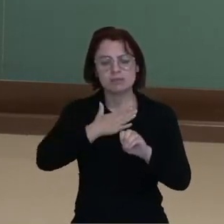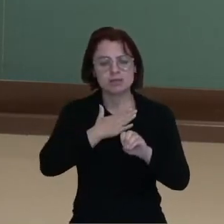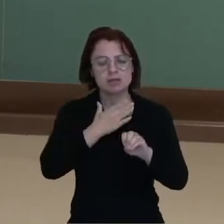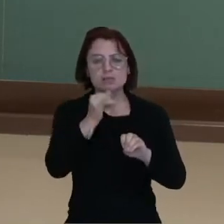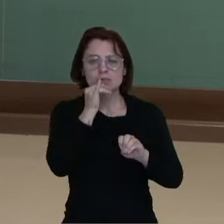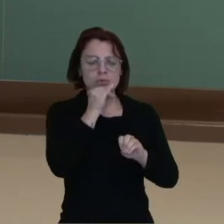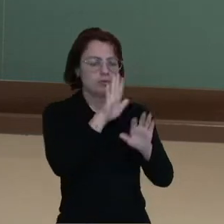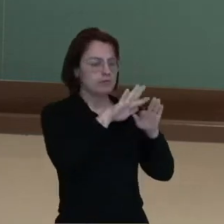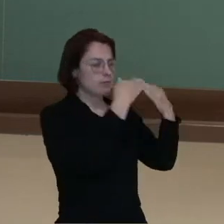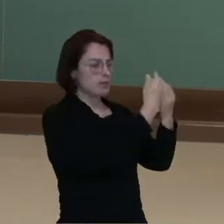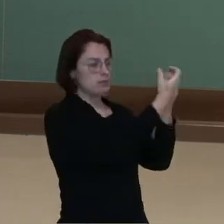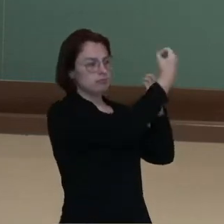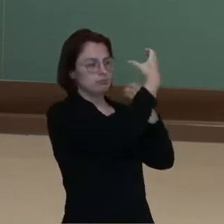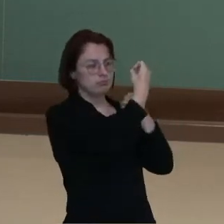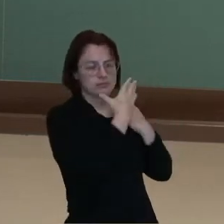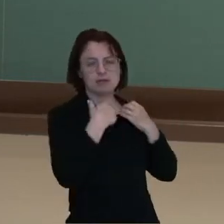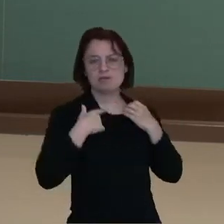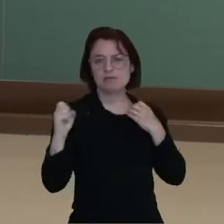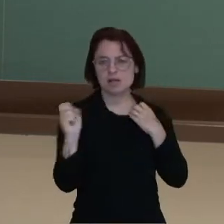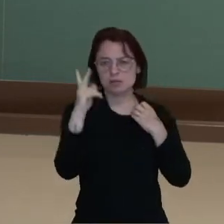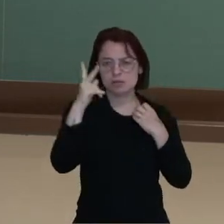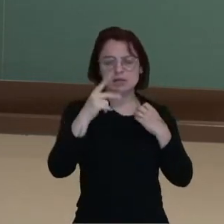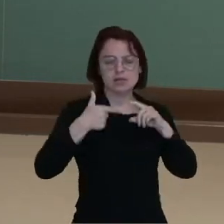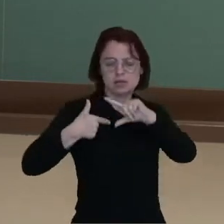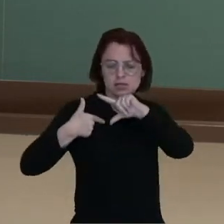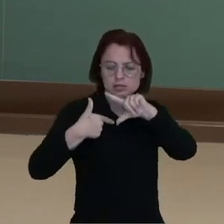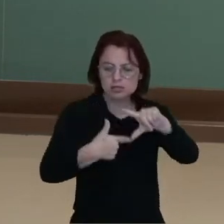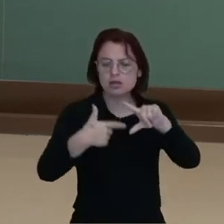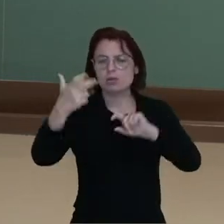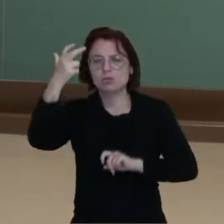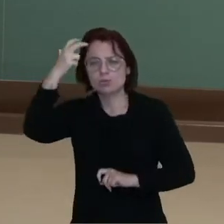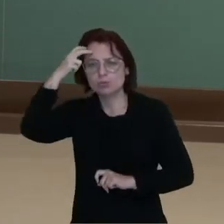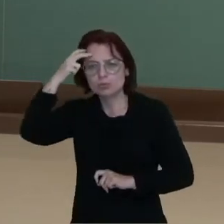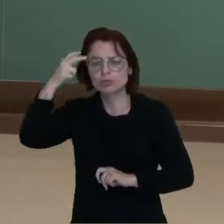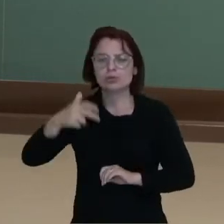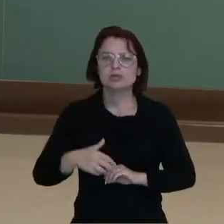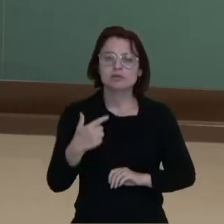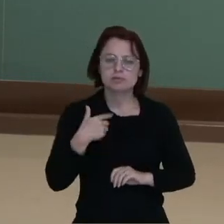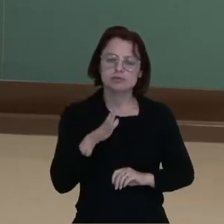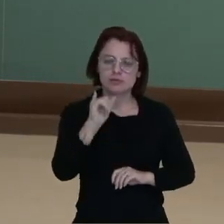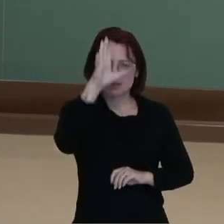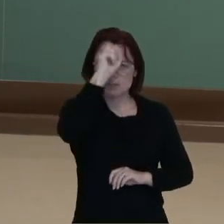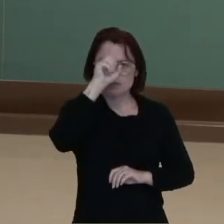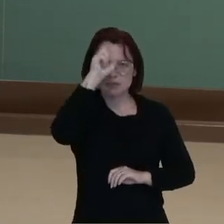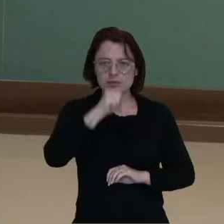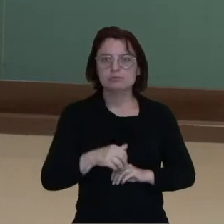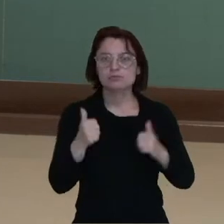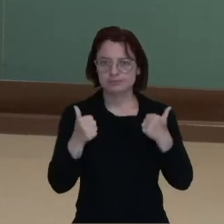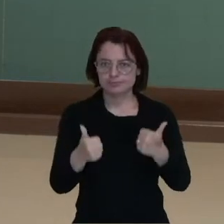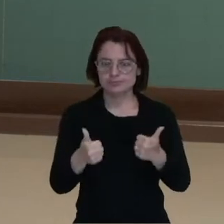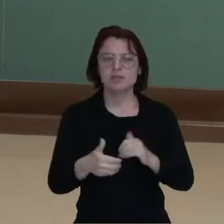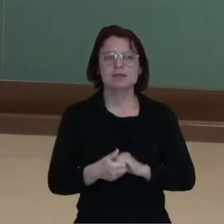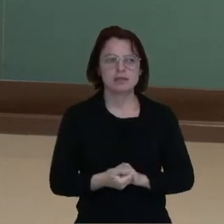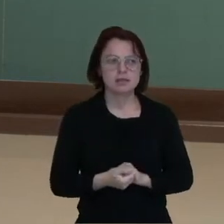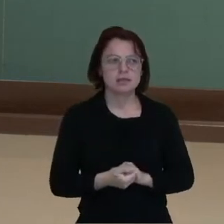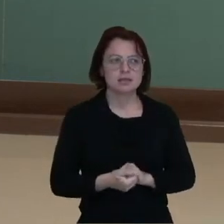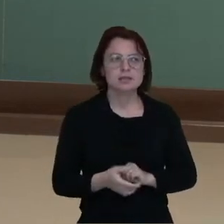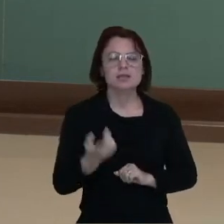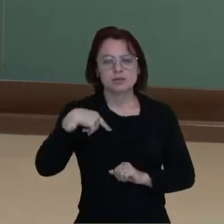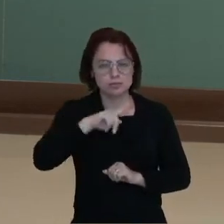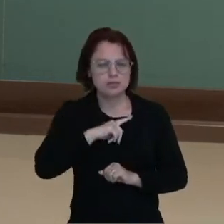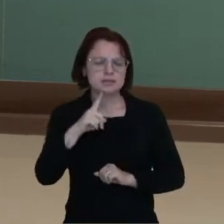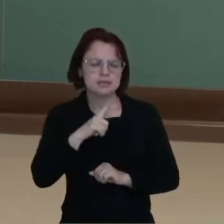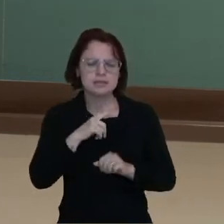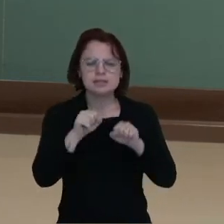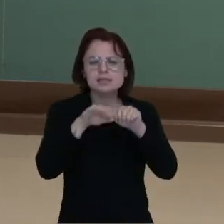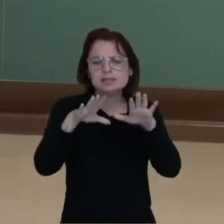história, né? Minha família, a tradição, a cultura, eu vou aprendendo. Ok, nós também somos criados de